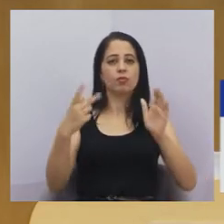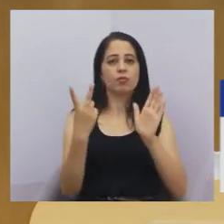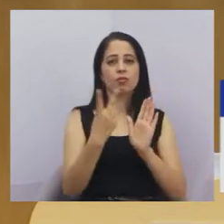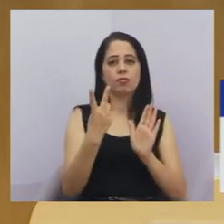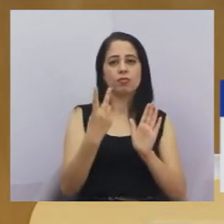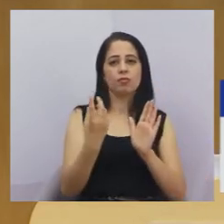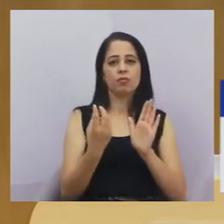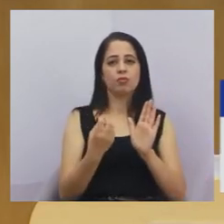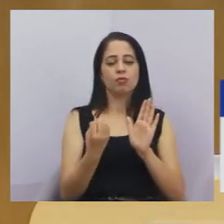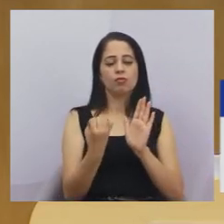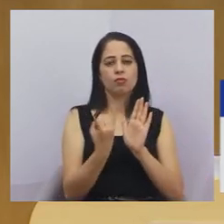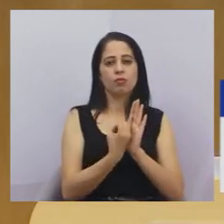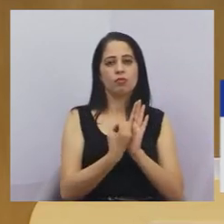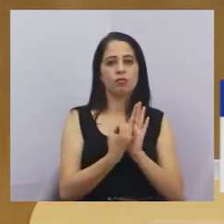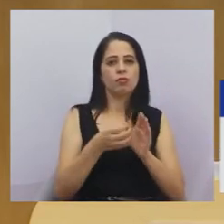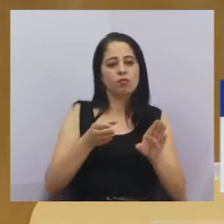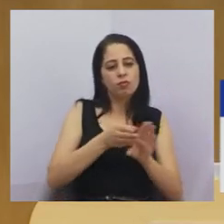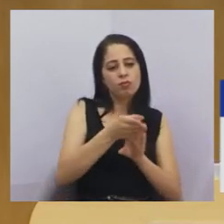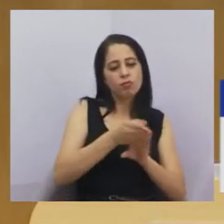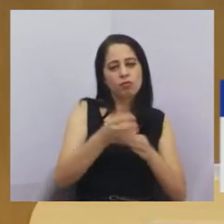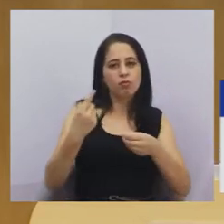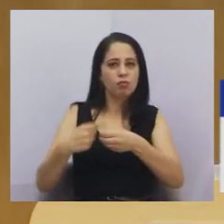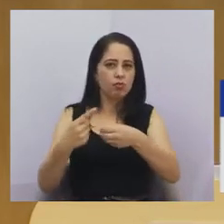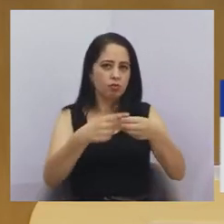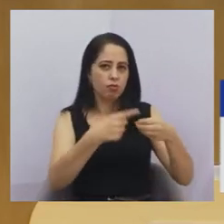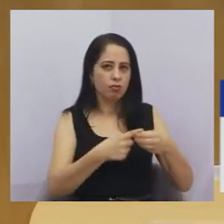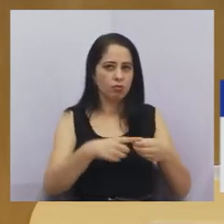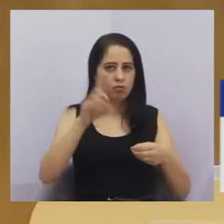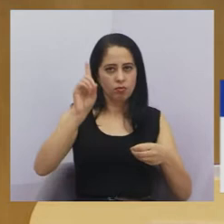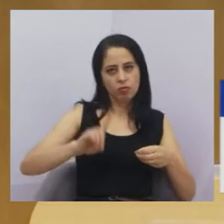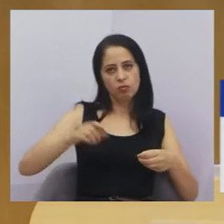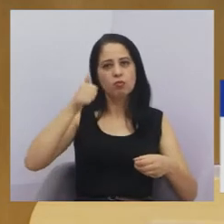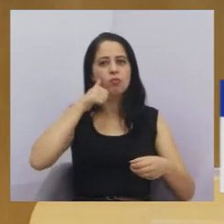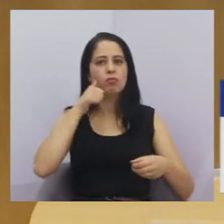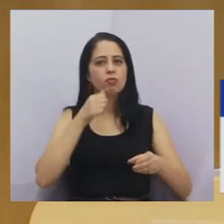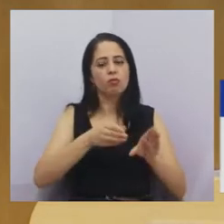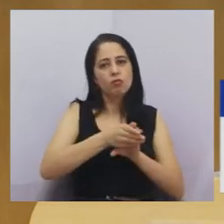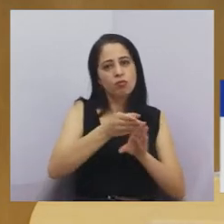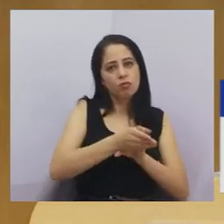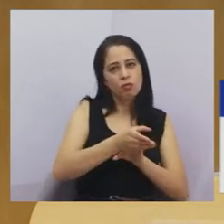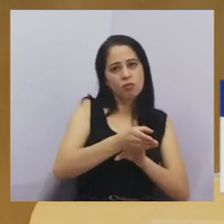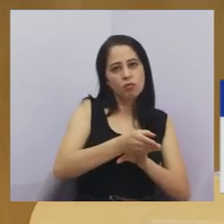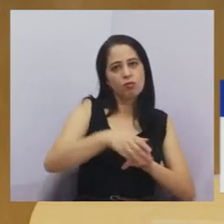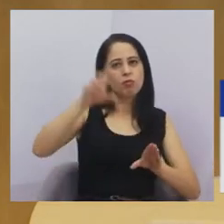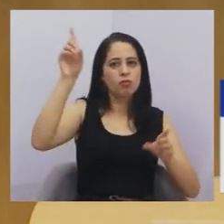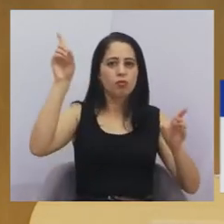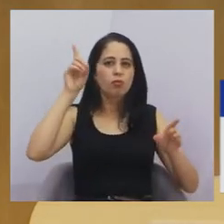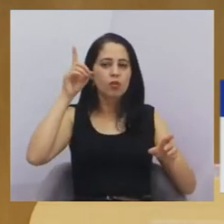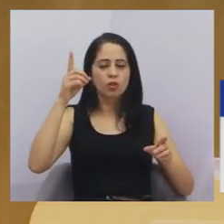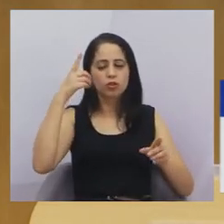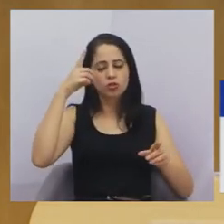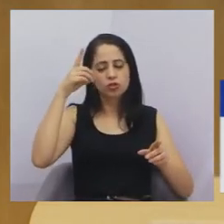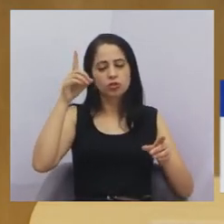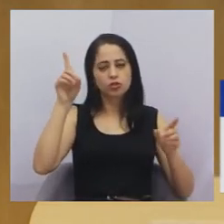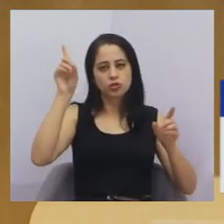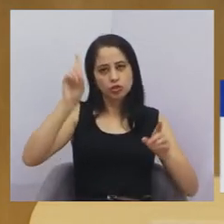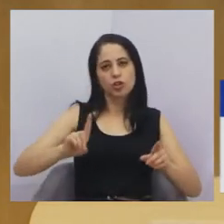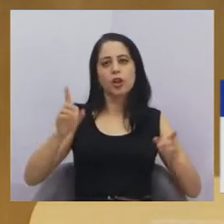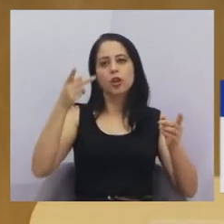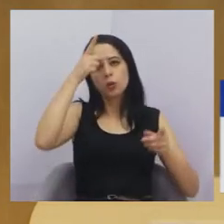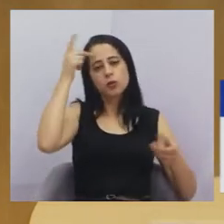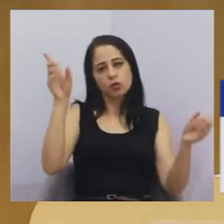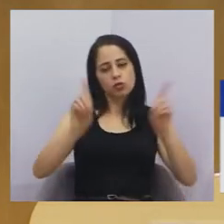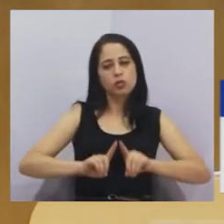2º, Conselho Municipal de Direito da Mulher. Inciso 3º, Conselho Municipal do Direito da Pessoa com Deficiência.